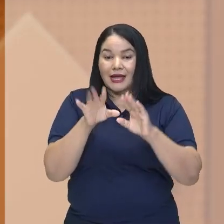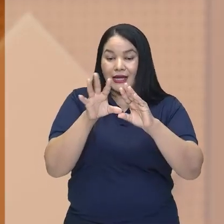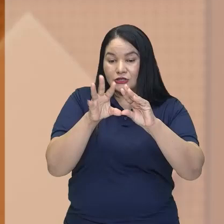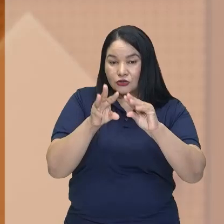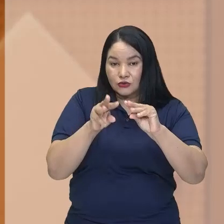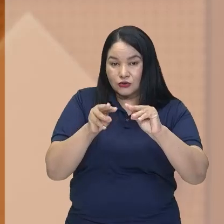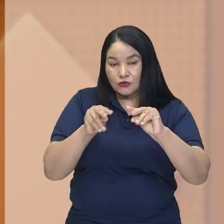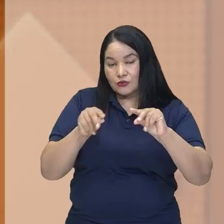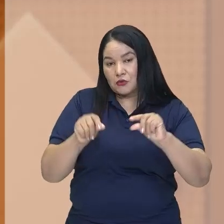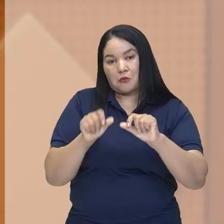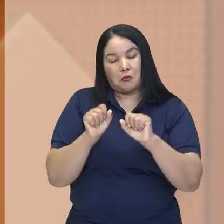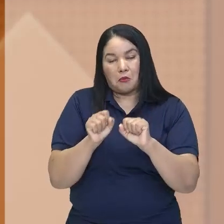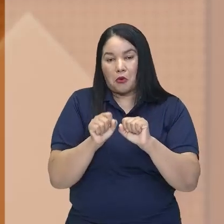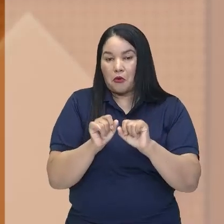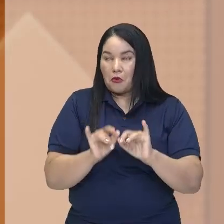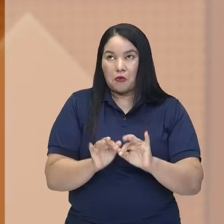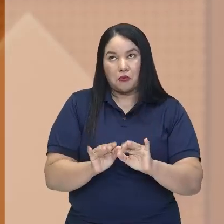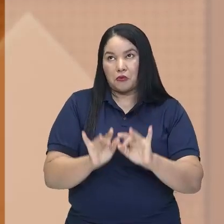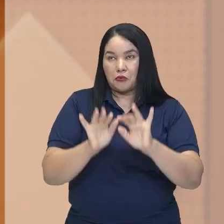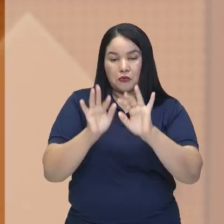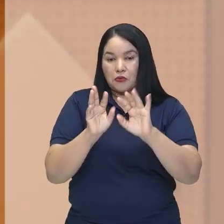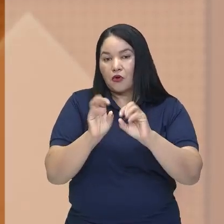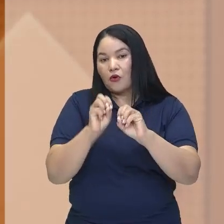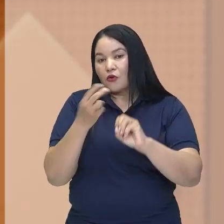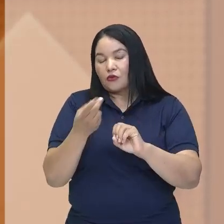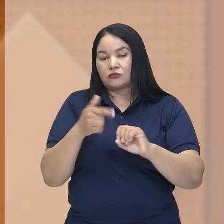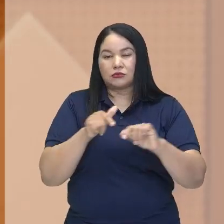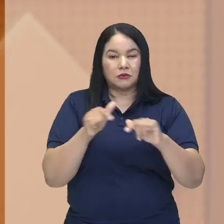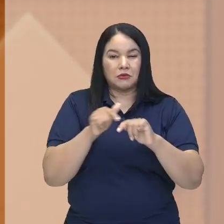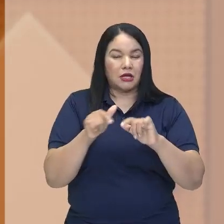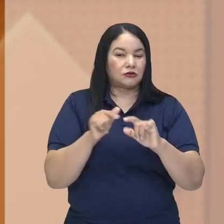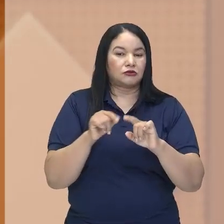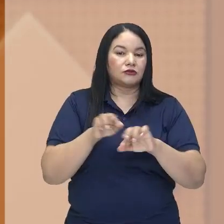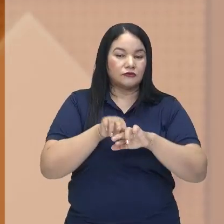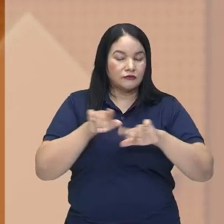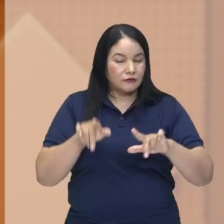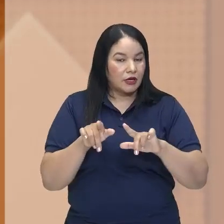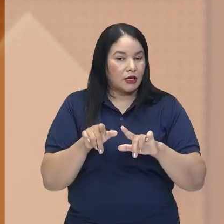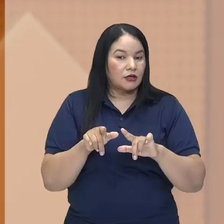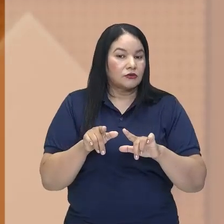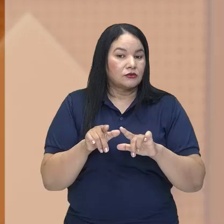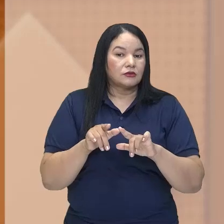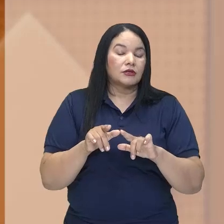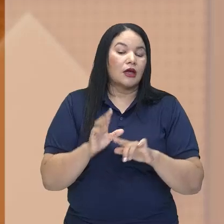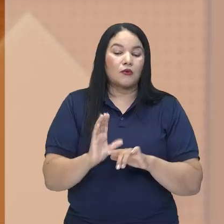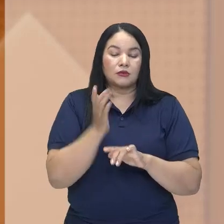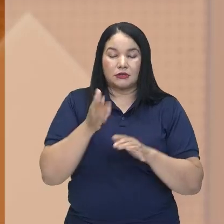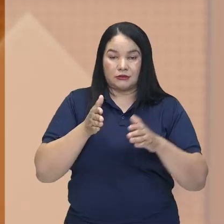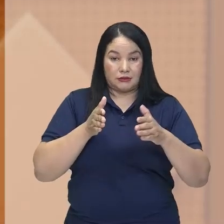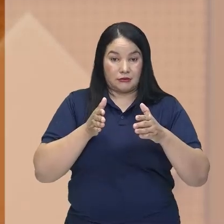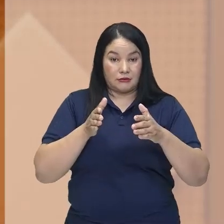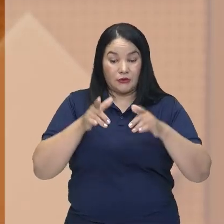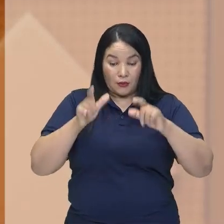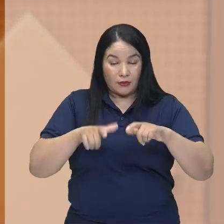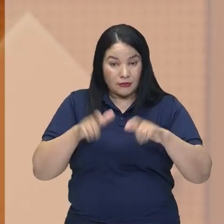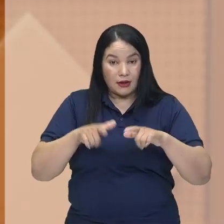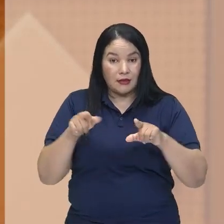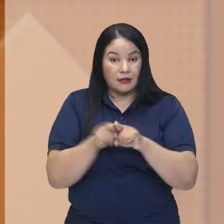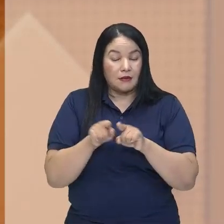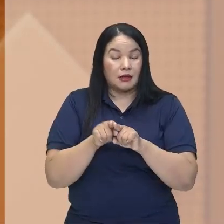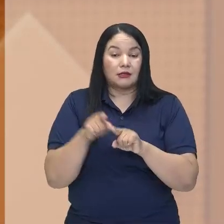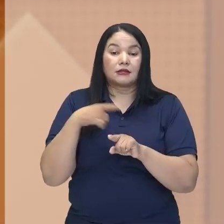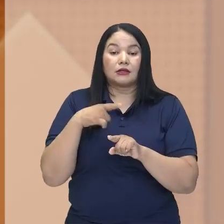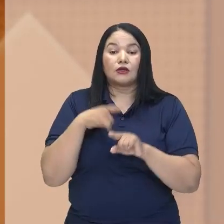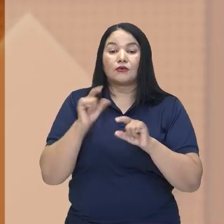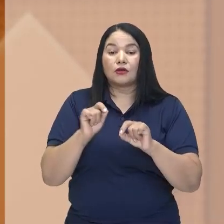de evaporação ou uma outra atividade que aconteceu naquela região, e aí nós vamos ter ali